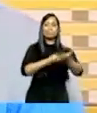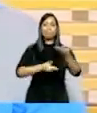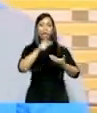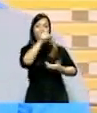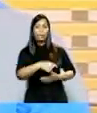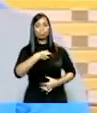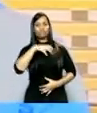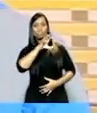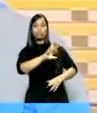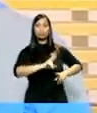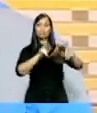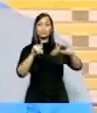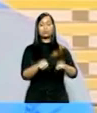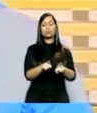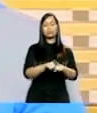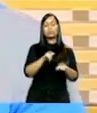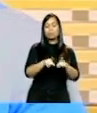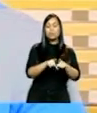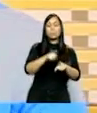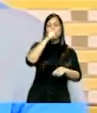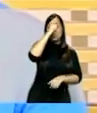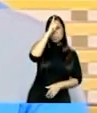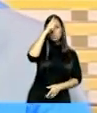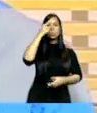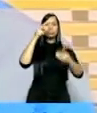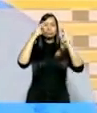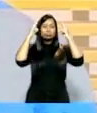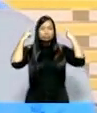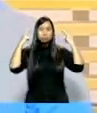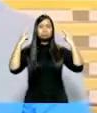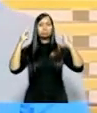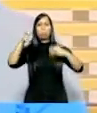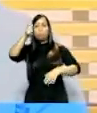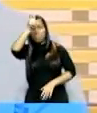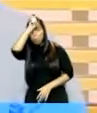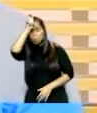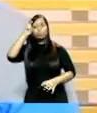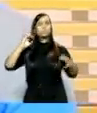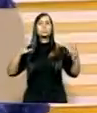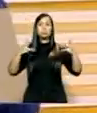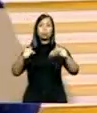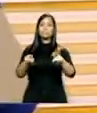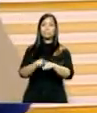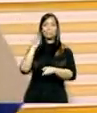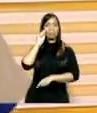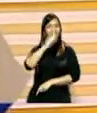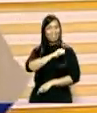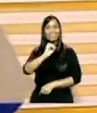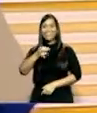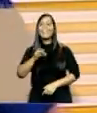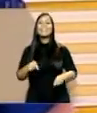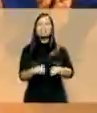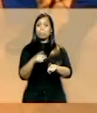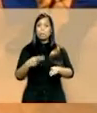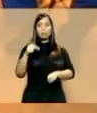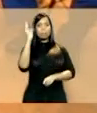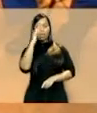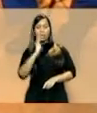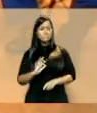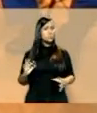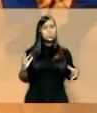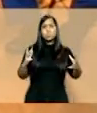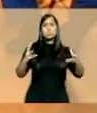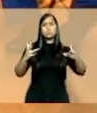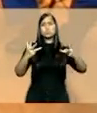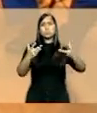que é diferente, né? Os gregos, os romanos, os egípcios, enfim, os europeus na Idade Média, os brasileiros, enfim,